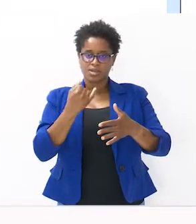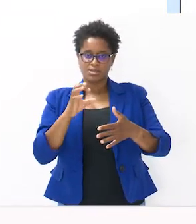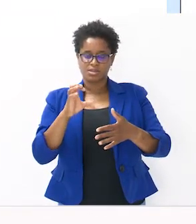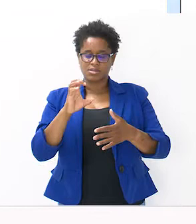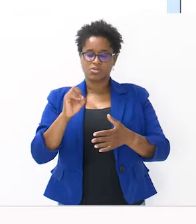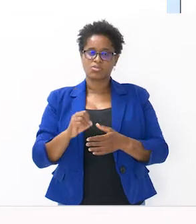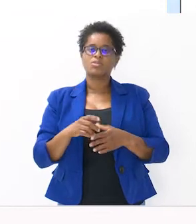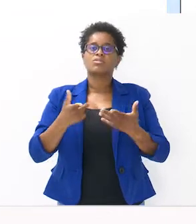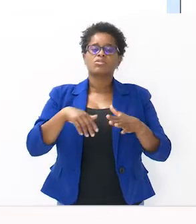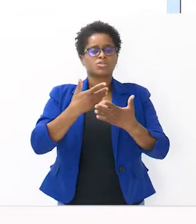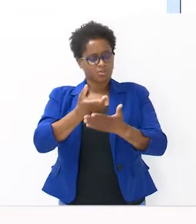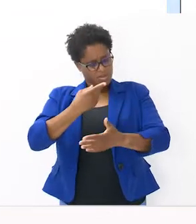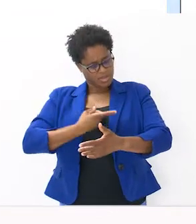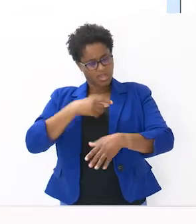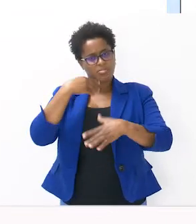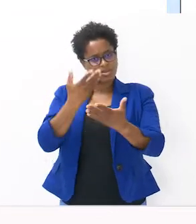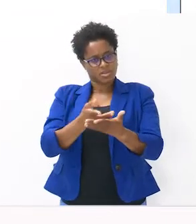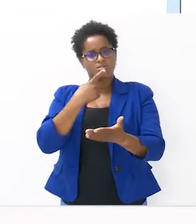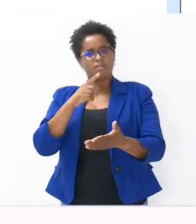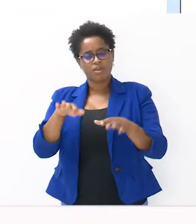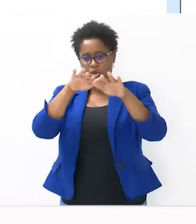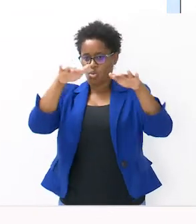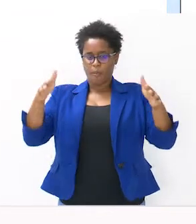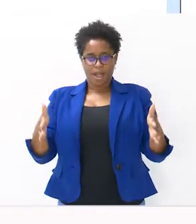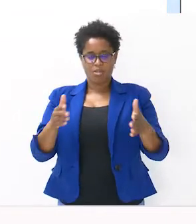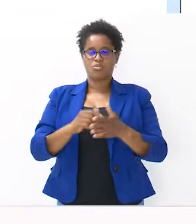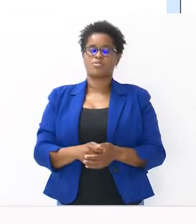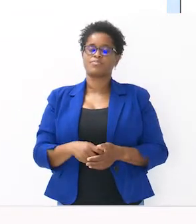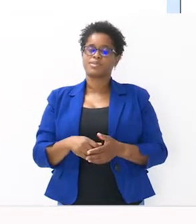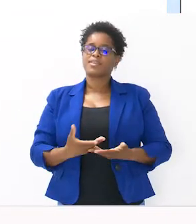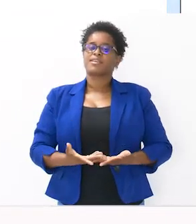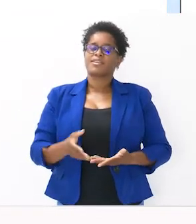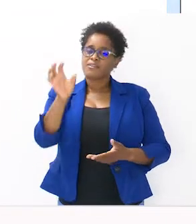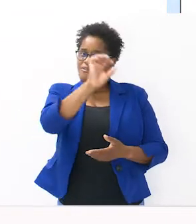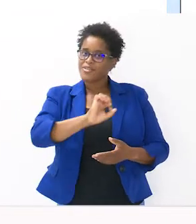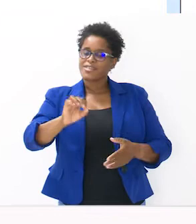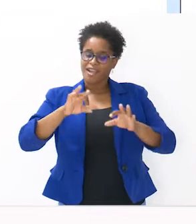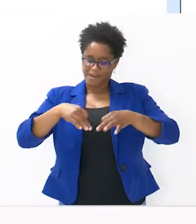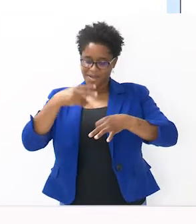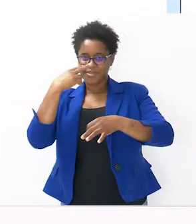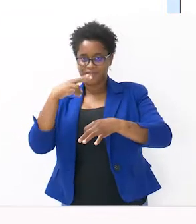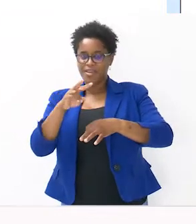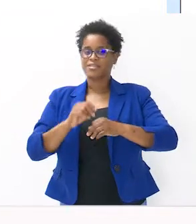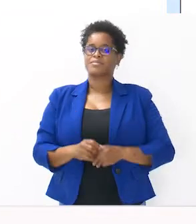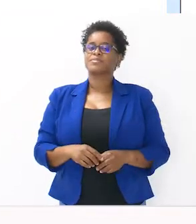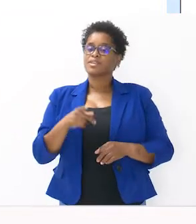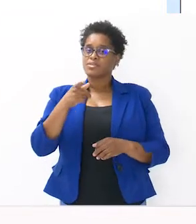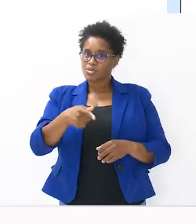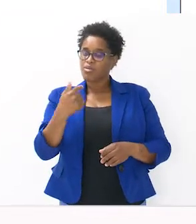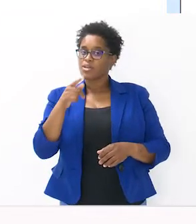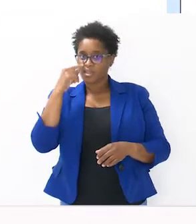Destina-se a ser representado no palco. É o que vocês acabaram de ver. Nele